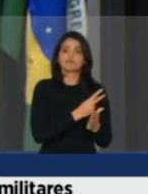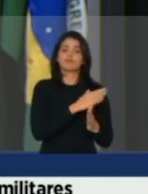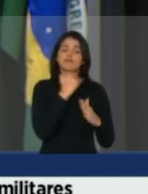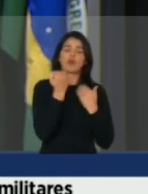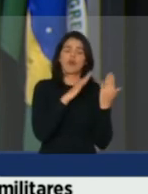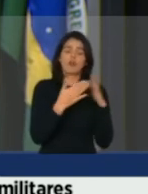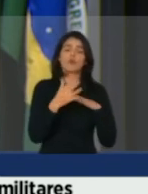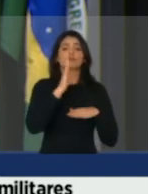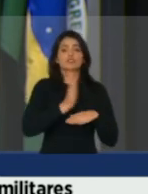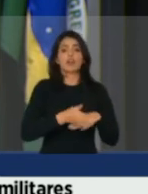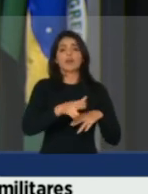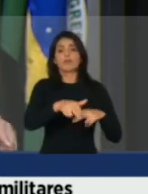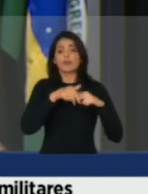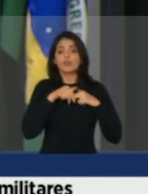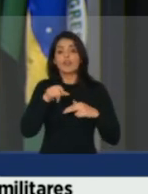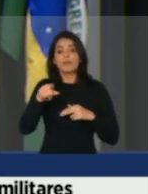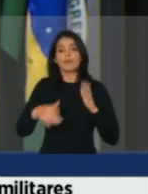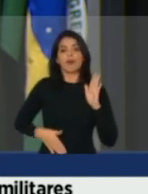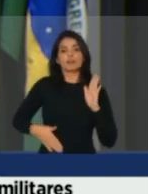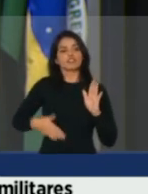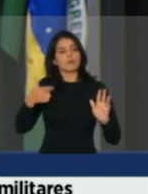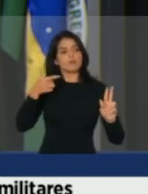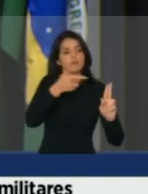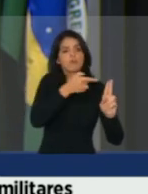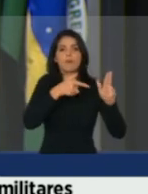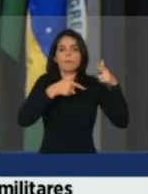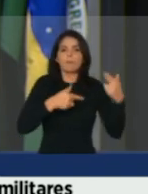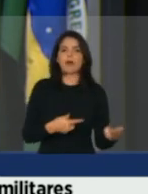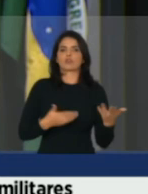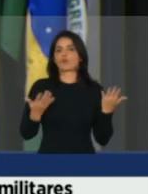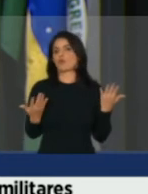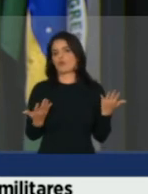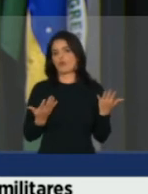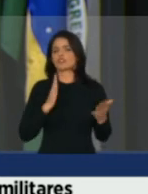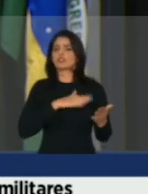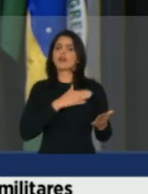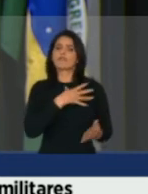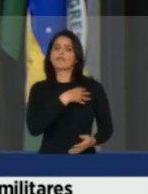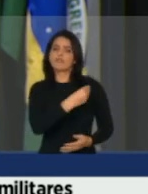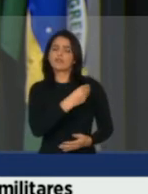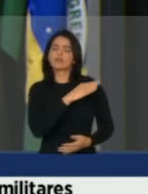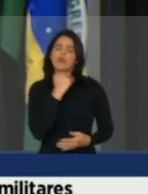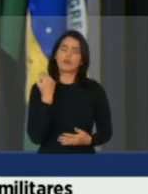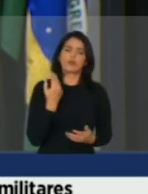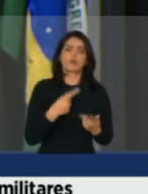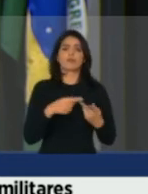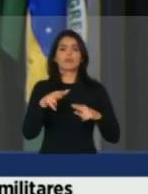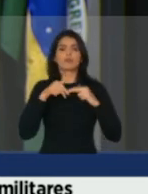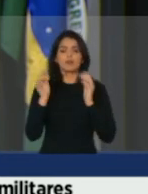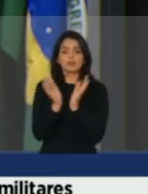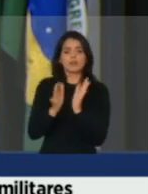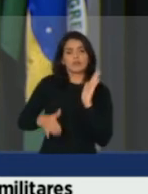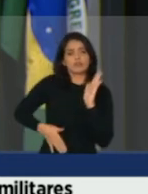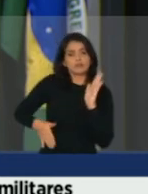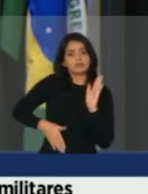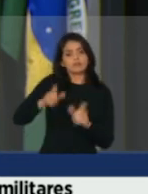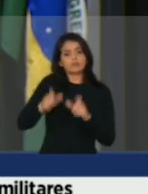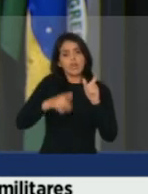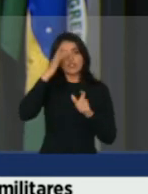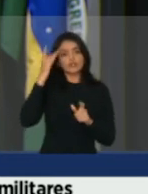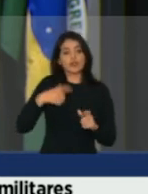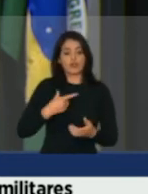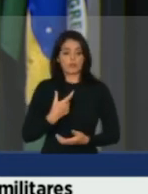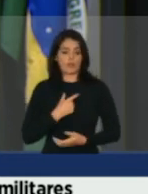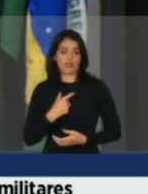perderam seus maridos, perderam seus esposos, perderam seus filhos para o crime organizado, para pessoas que ganham medalha por